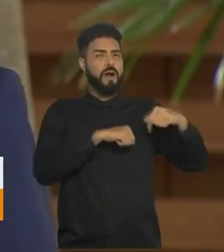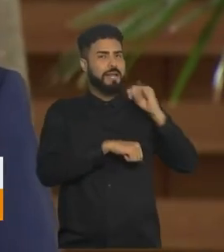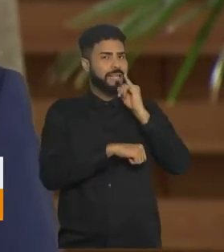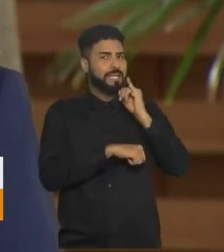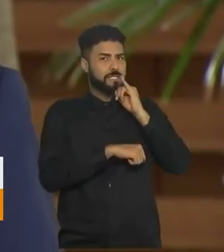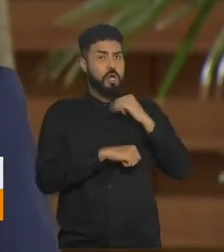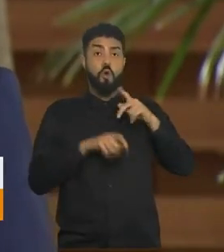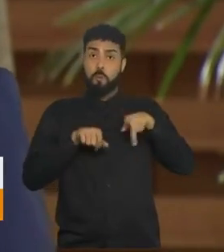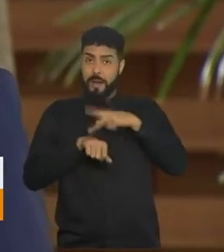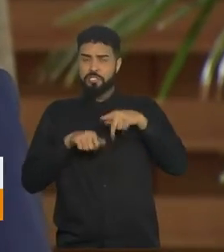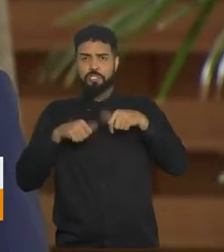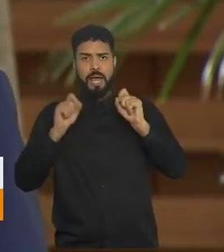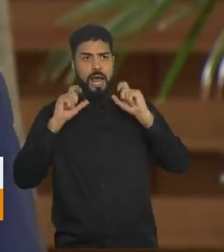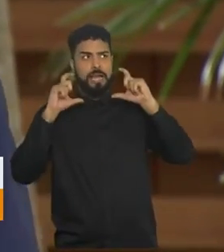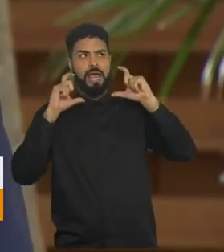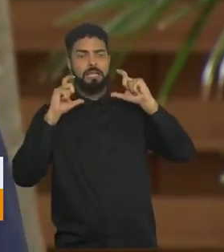qualquer contingência.